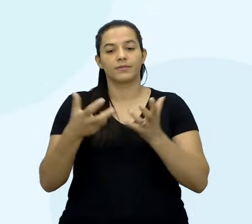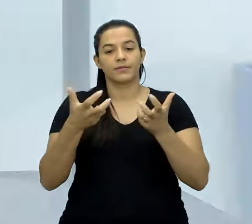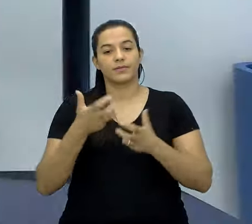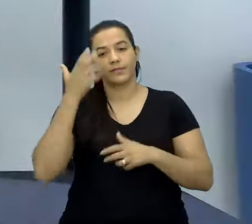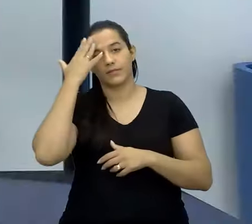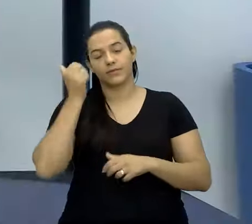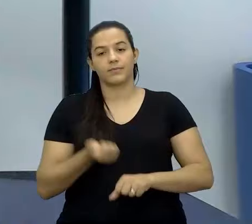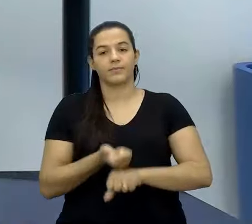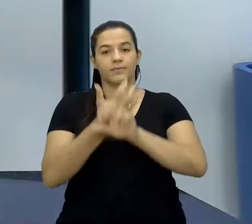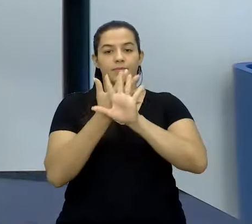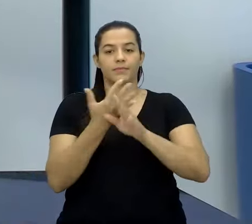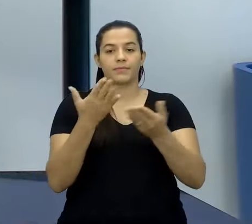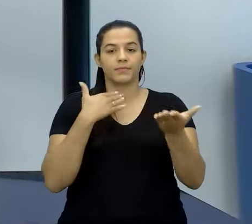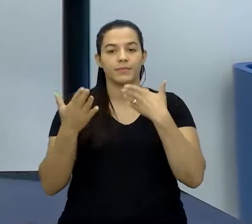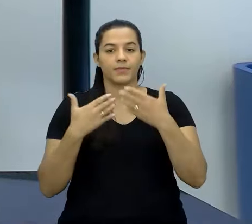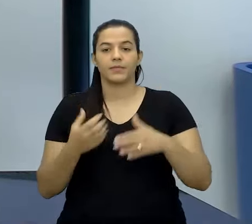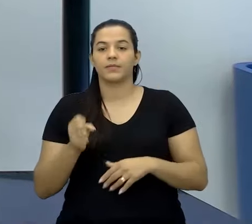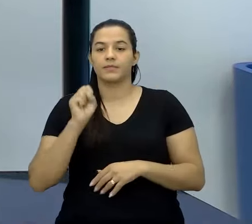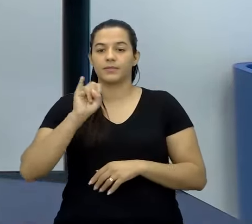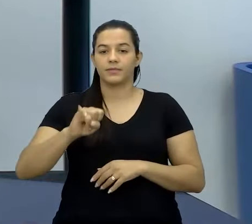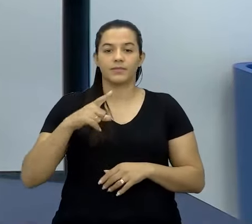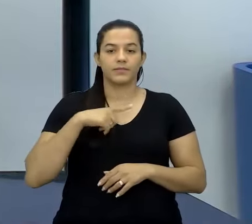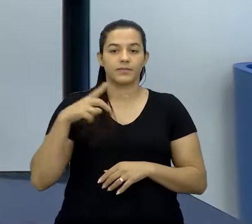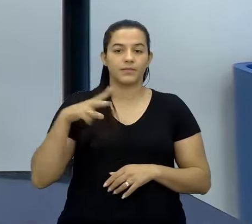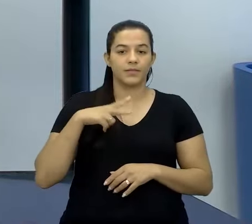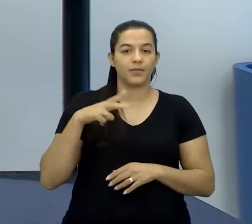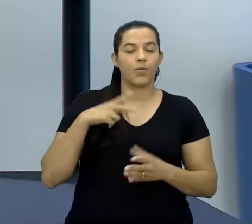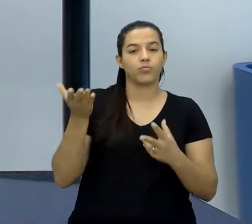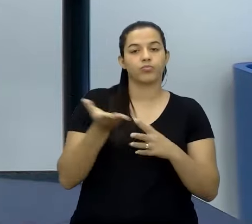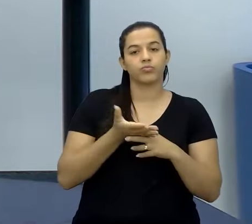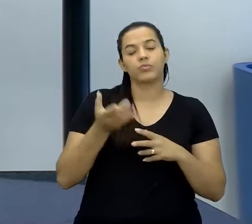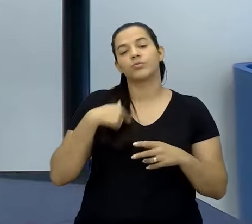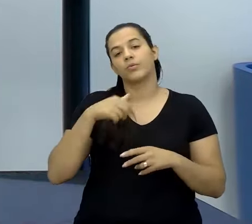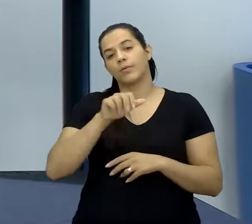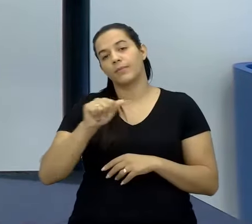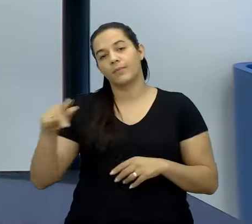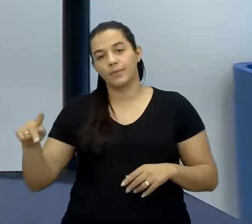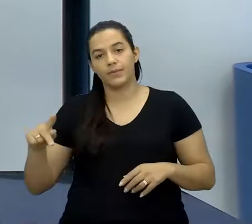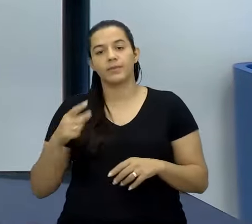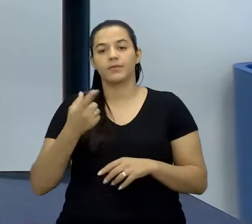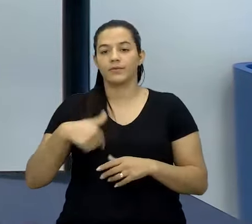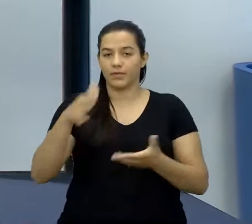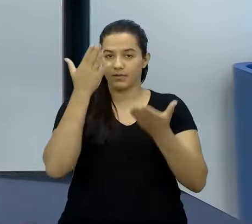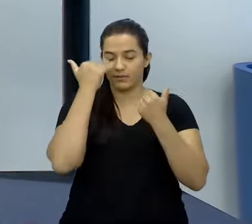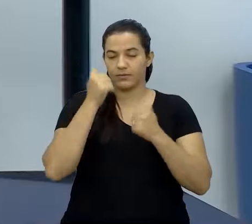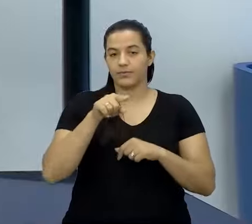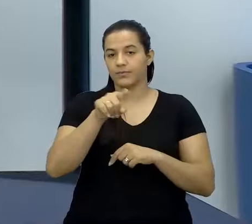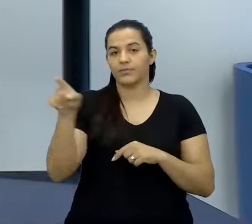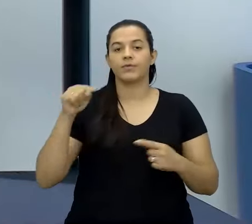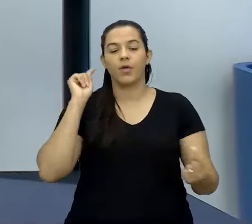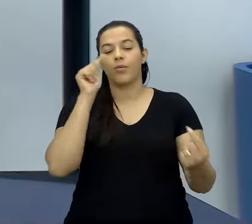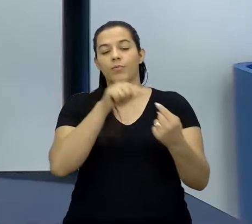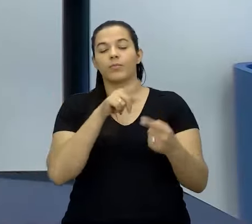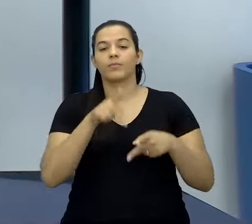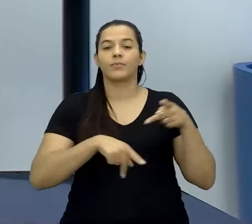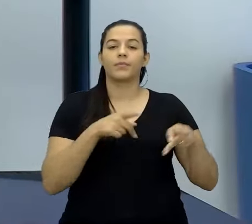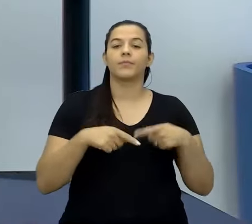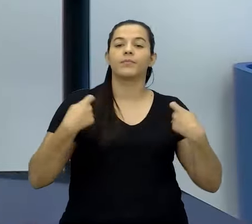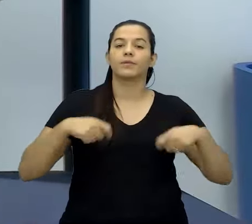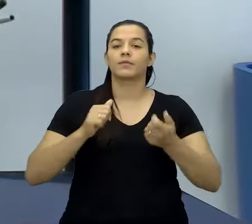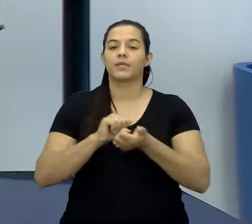na interação. Então, se você for participar agora da interação comigo lá no aplicativo, quero saber de você como é o público-alvo. Vai precisar